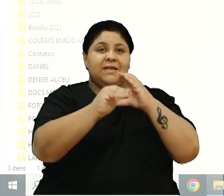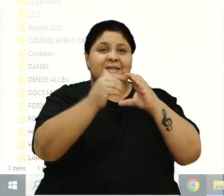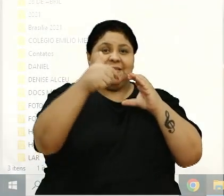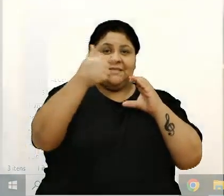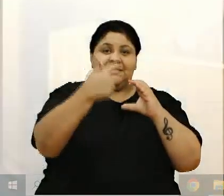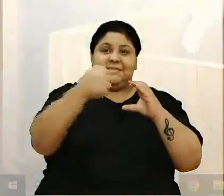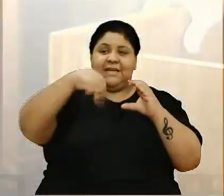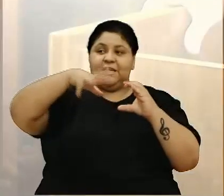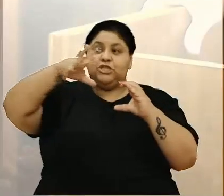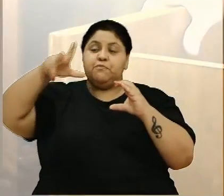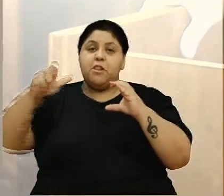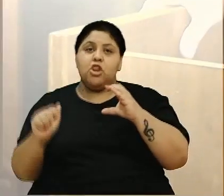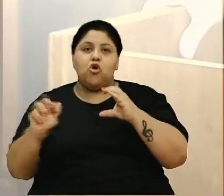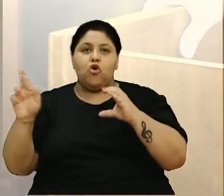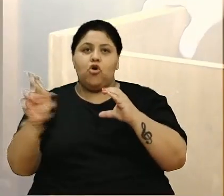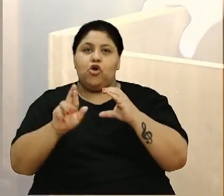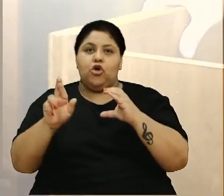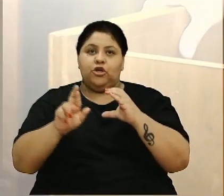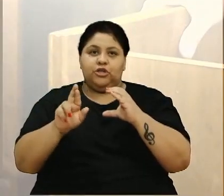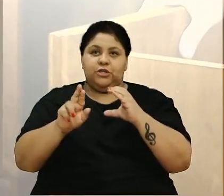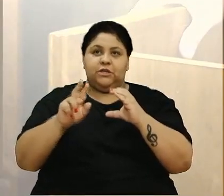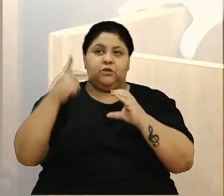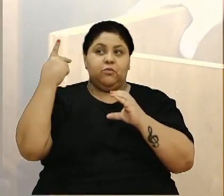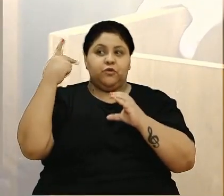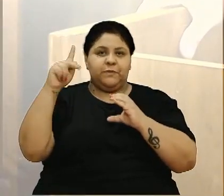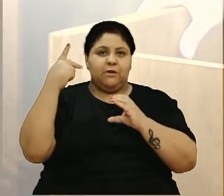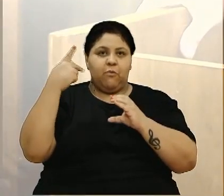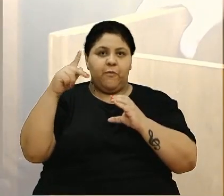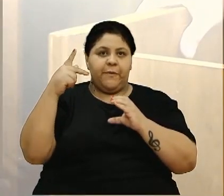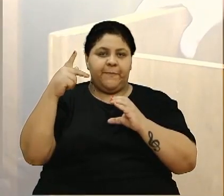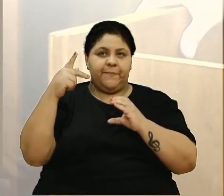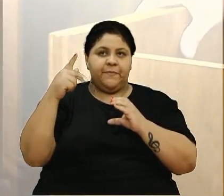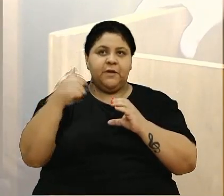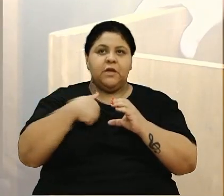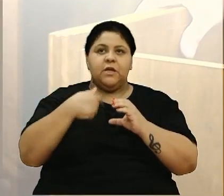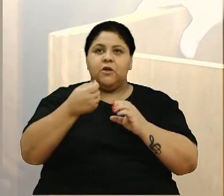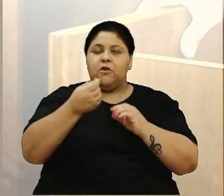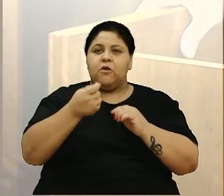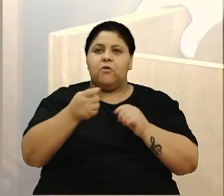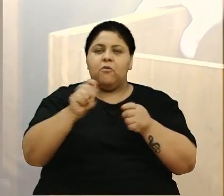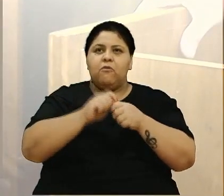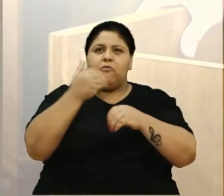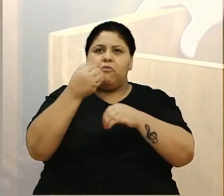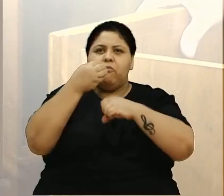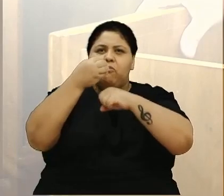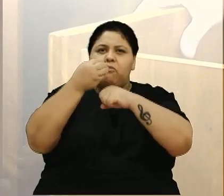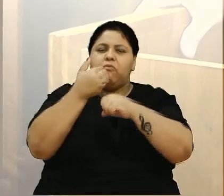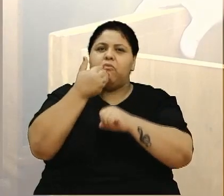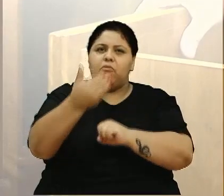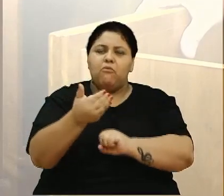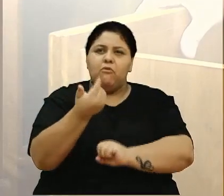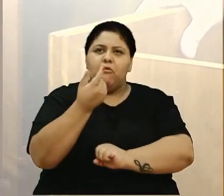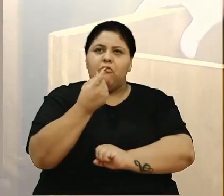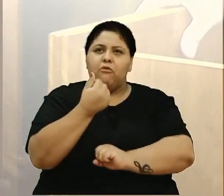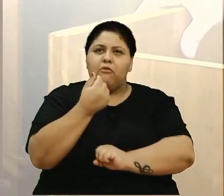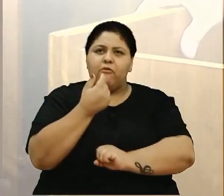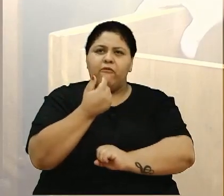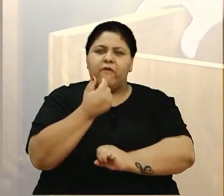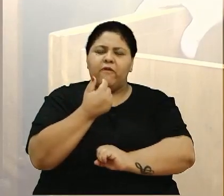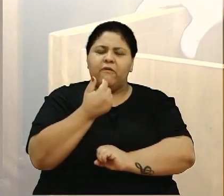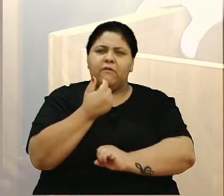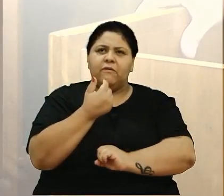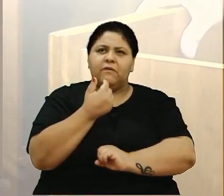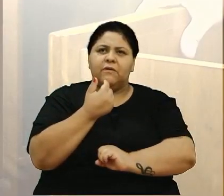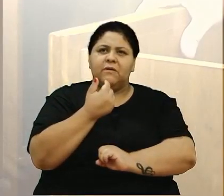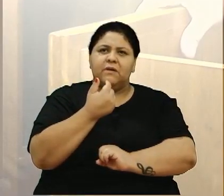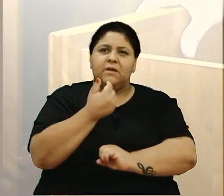reais para o Hospital Pompeia, 7 milhões de reais. E eu fiz o pedido, então, para que fosse um valor antigo, né, um